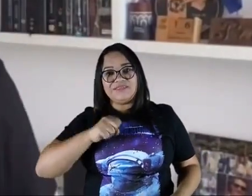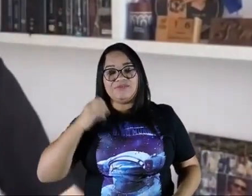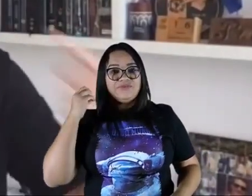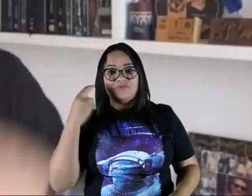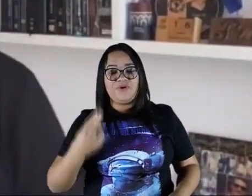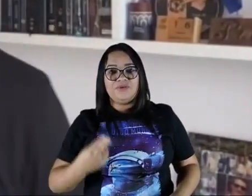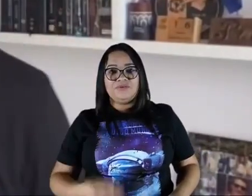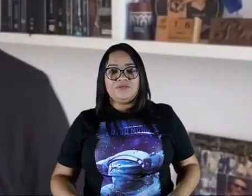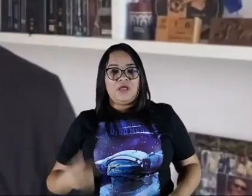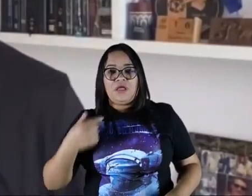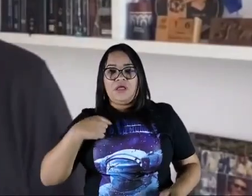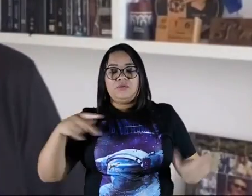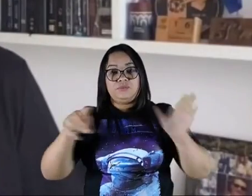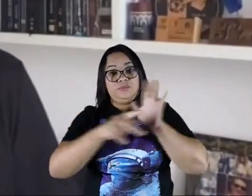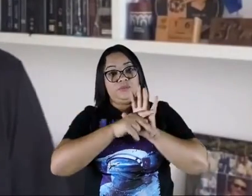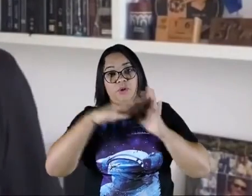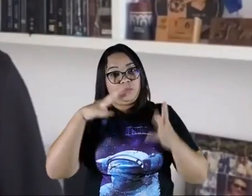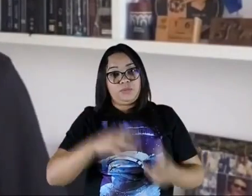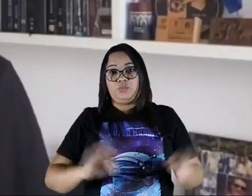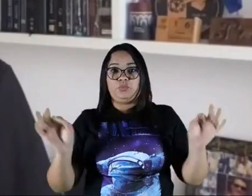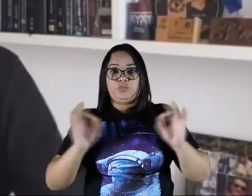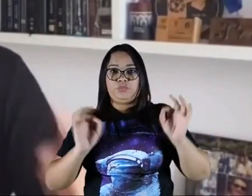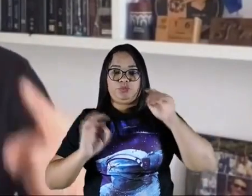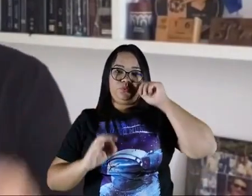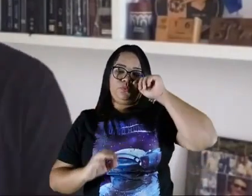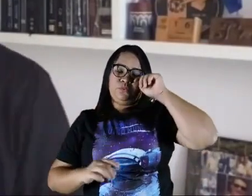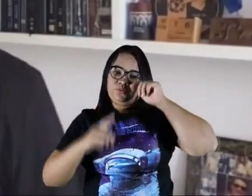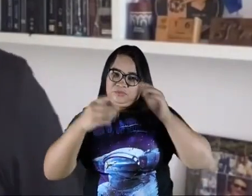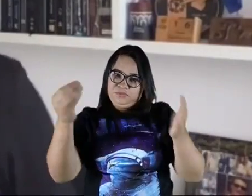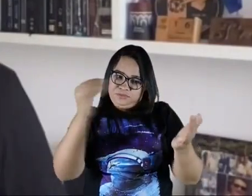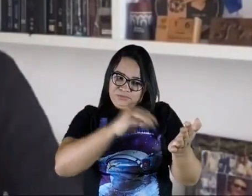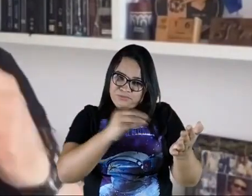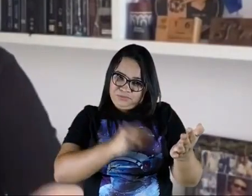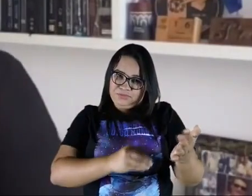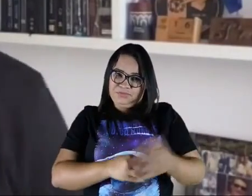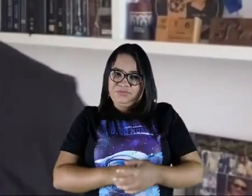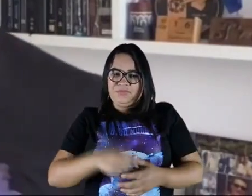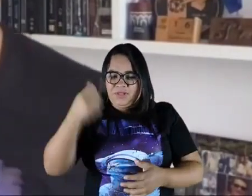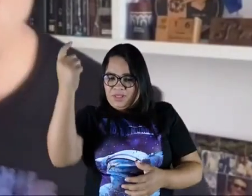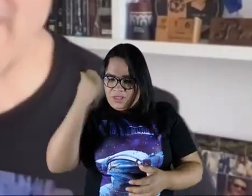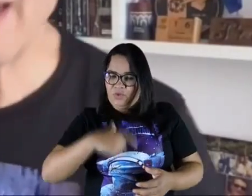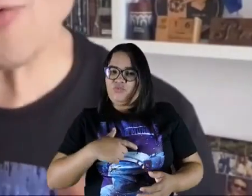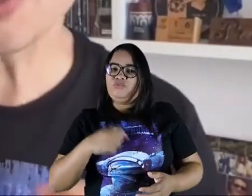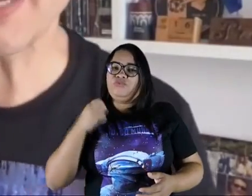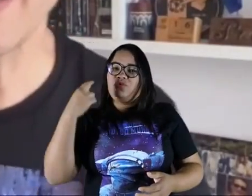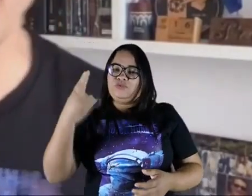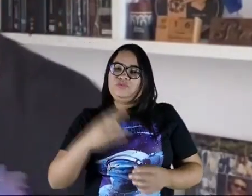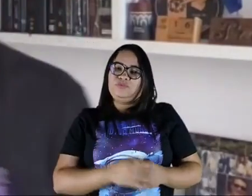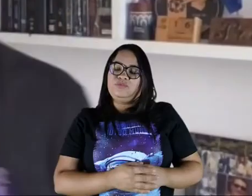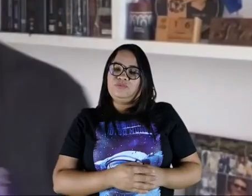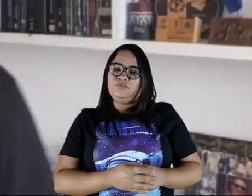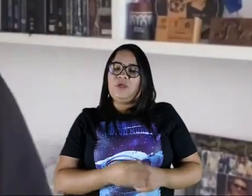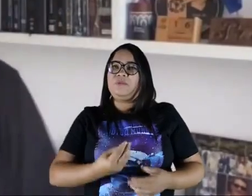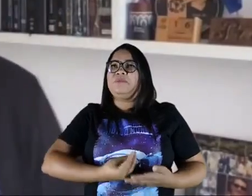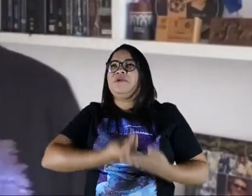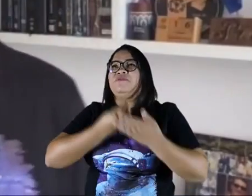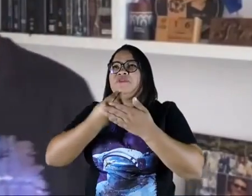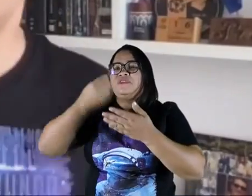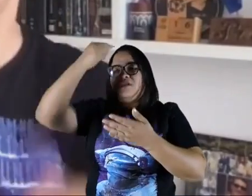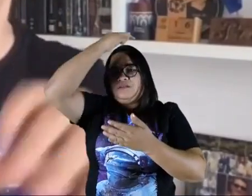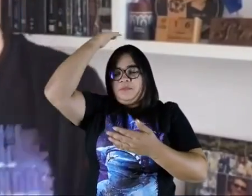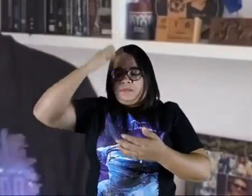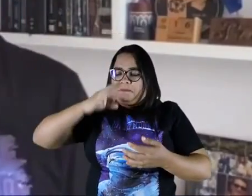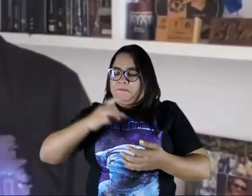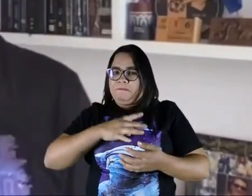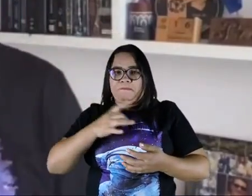eu vou, porque eu não sou deste mundo. Escreva aí na timeline, eu vou estar nesse, eu quero consagrar a minha vida, não tenha